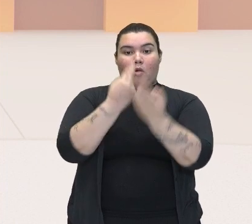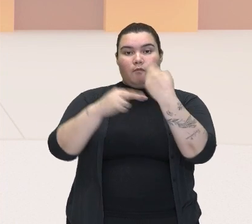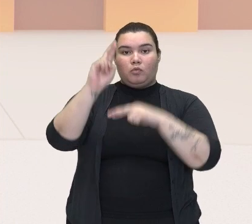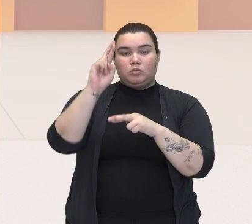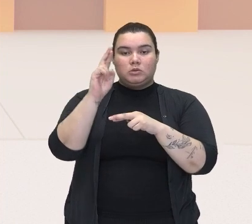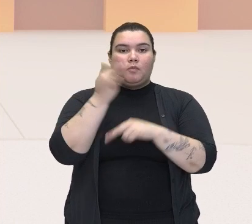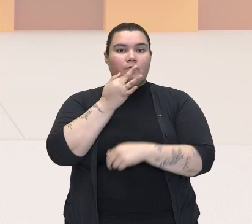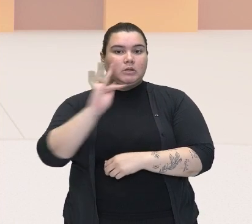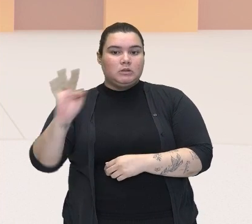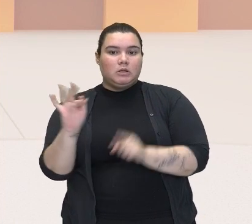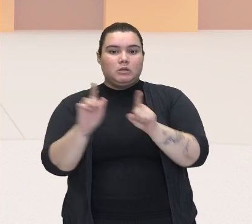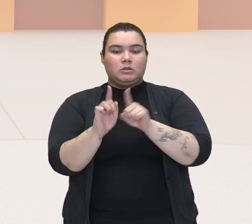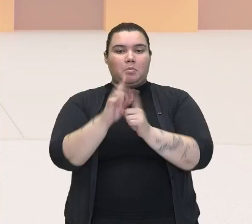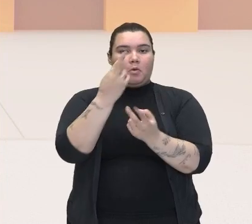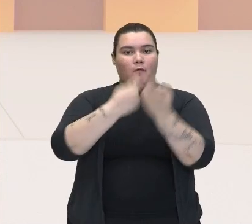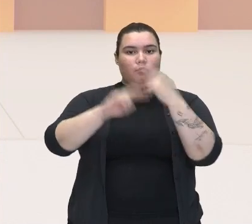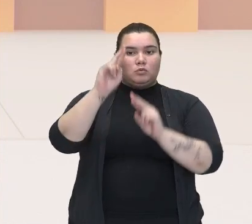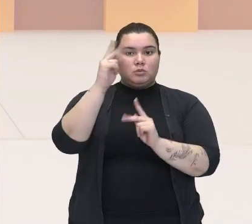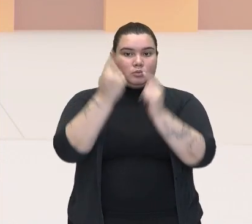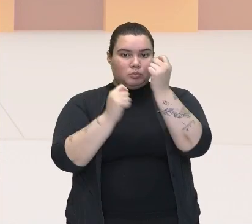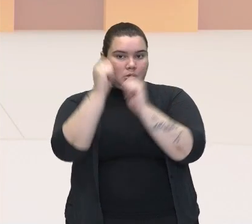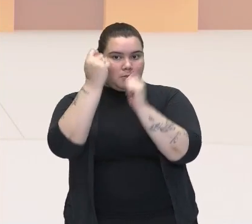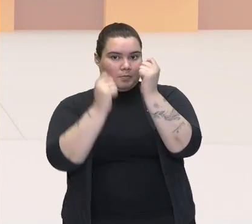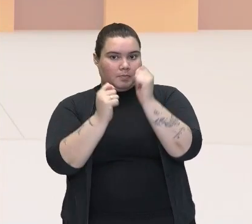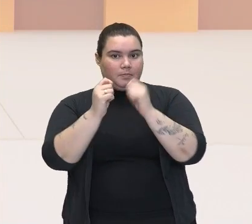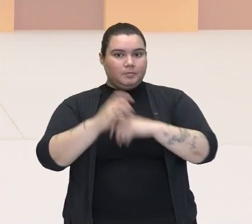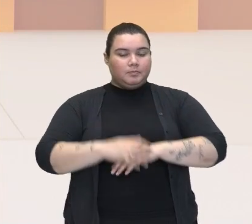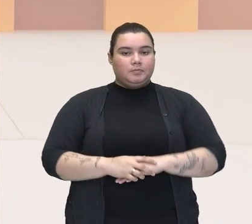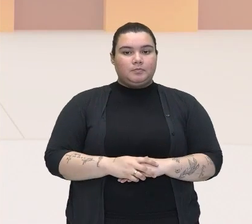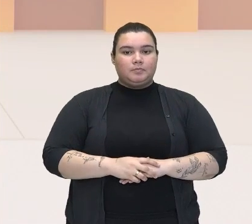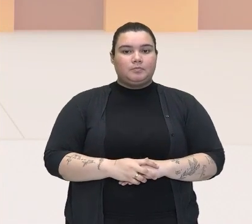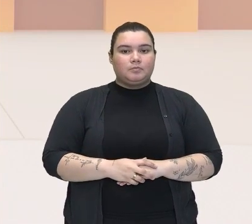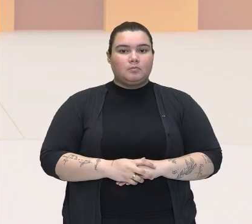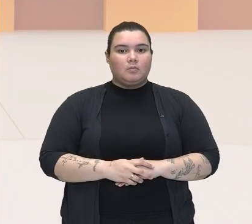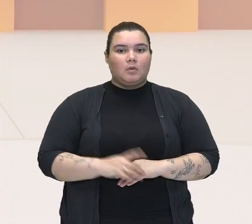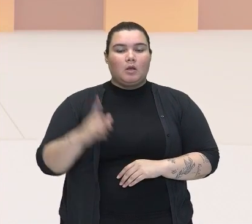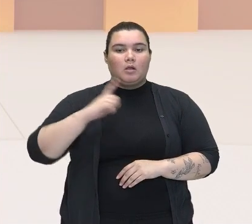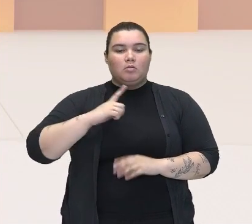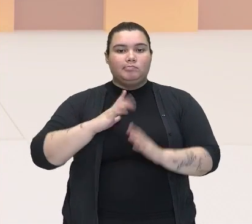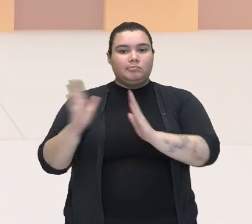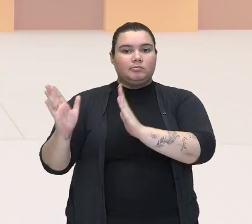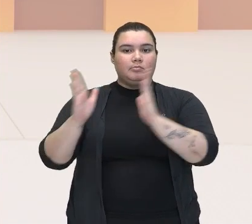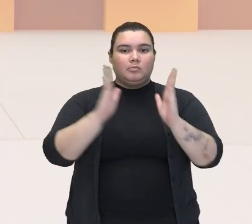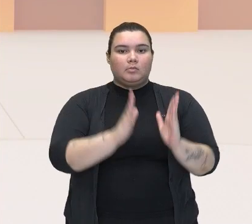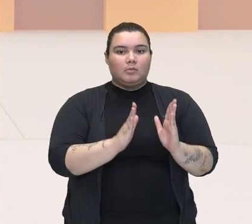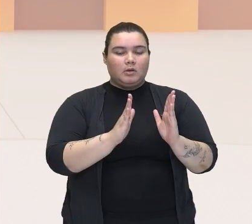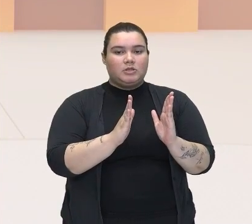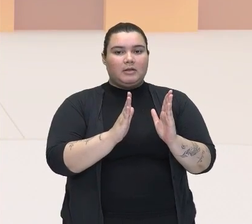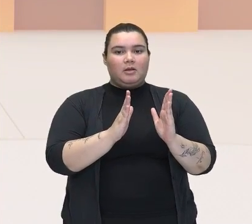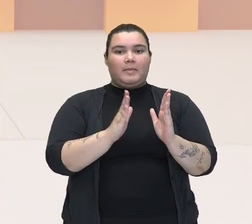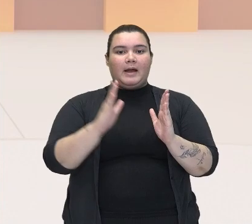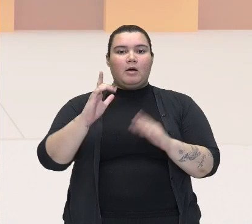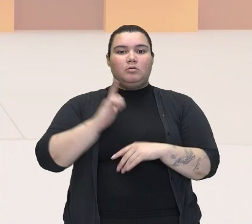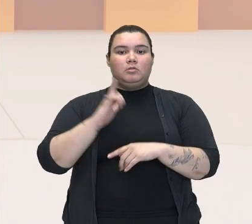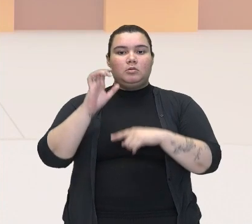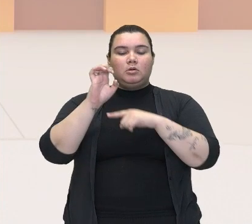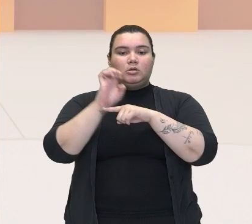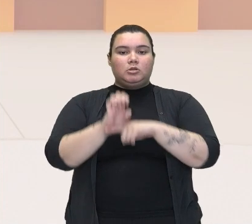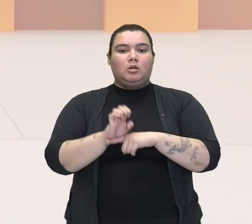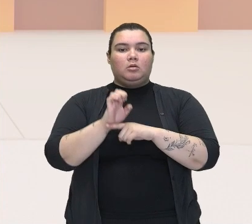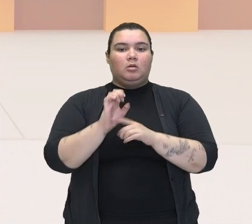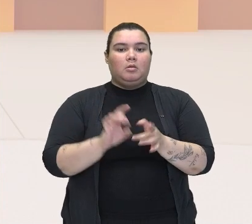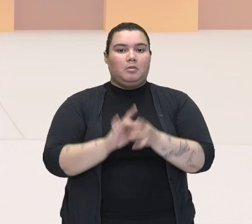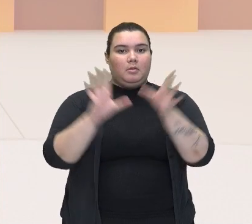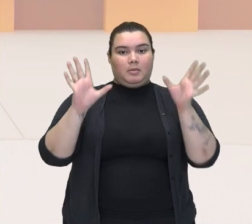e revolução industrial, certo? E aí nós vemos aqui para o Estado liberal, capitalismo comercial